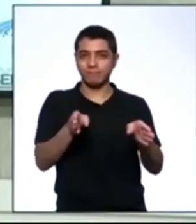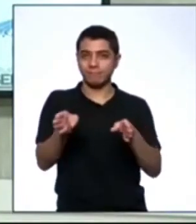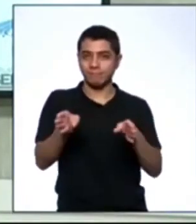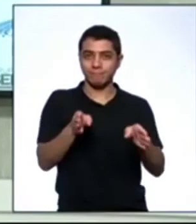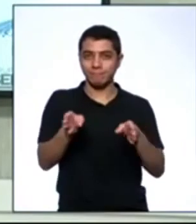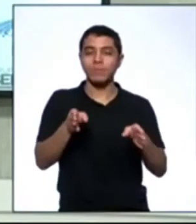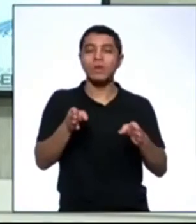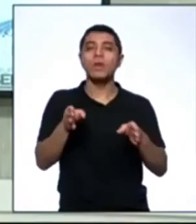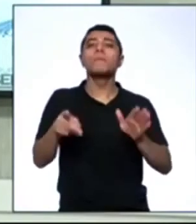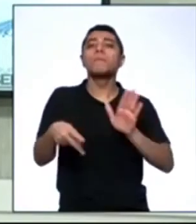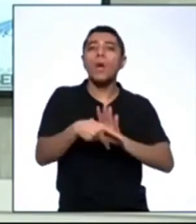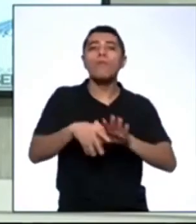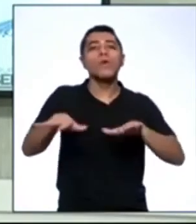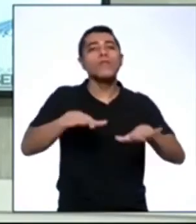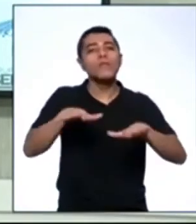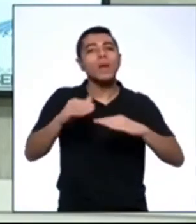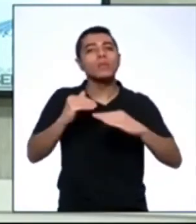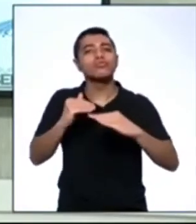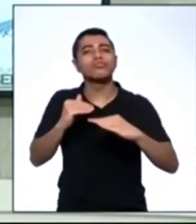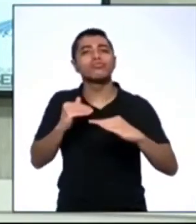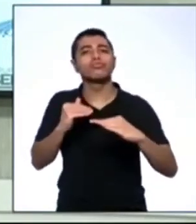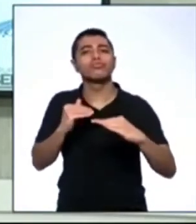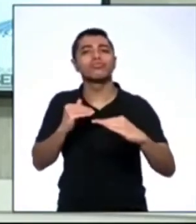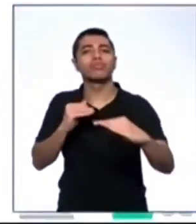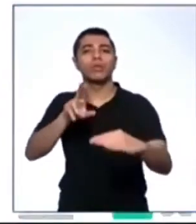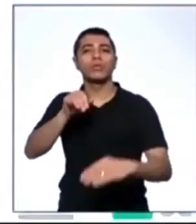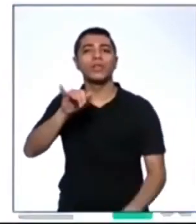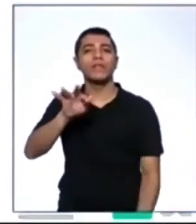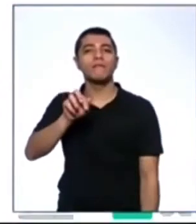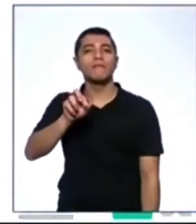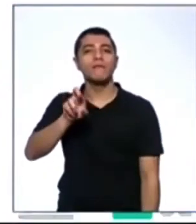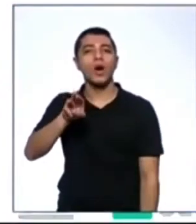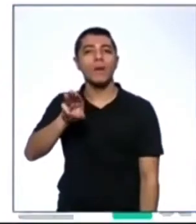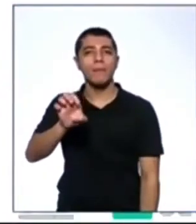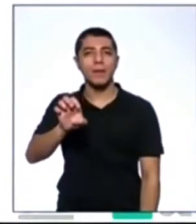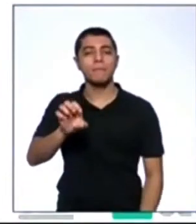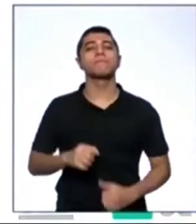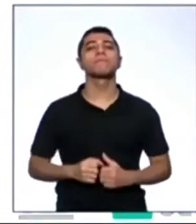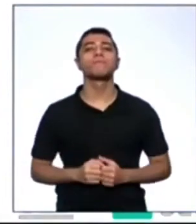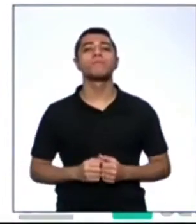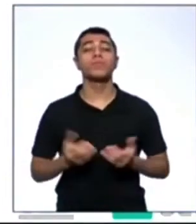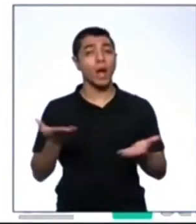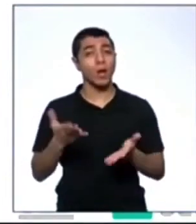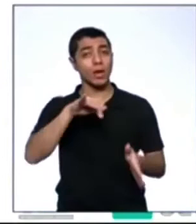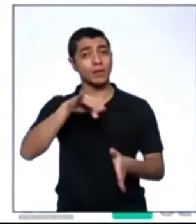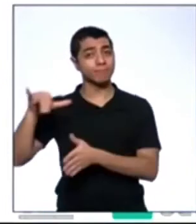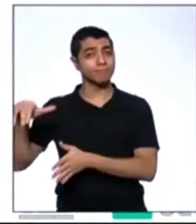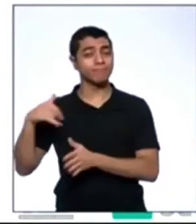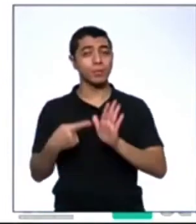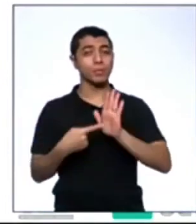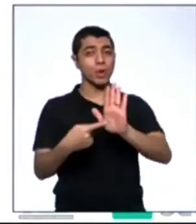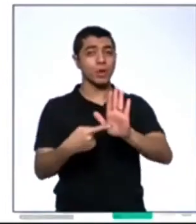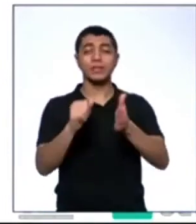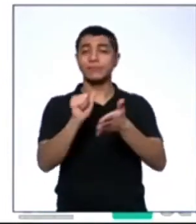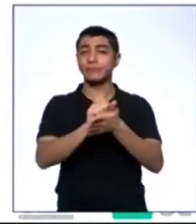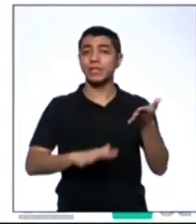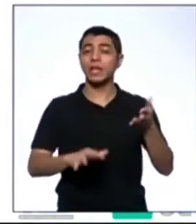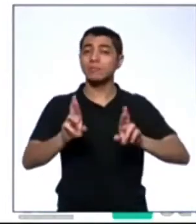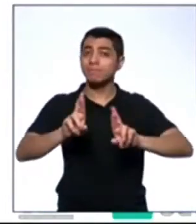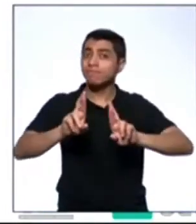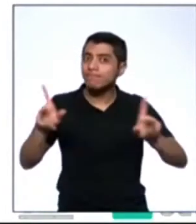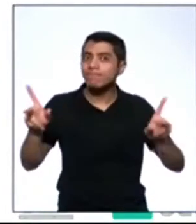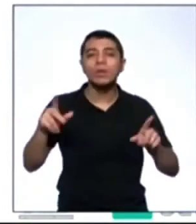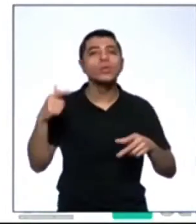Deixa eu mostrar aqui um exercício que não tem nenhum valor numérico, nenhuma